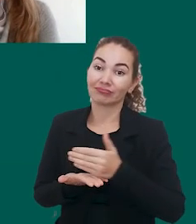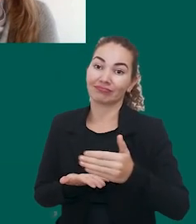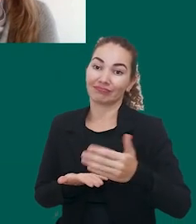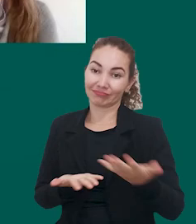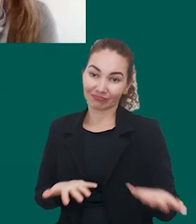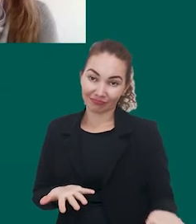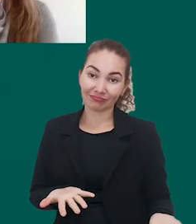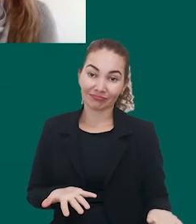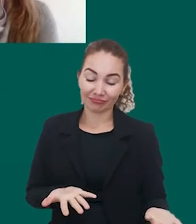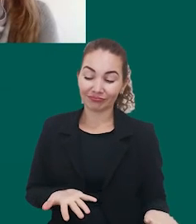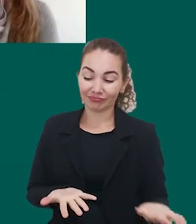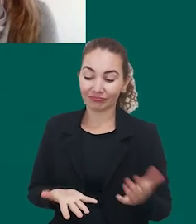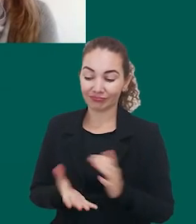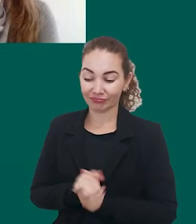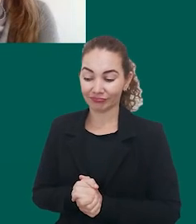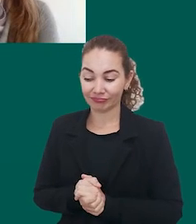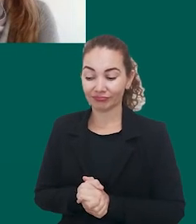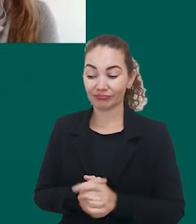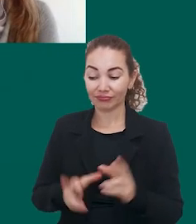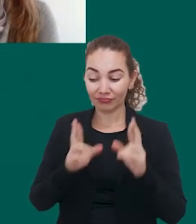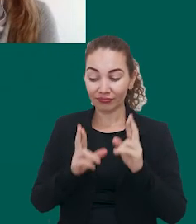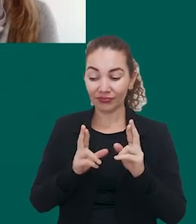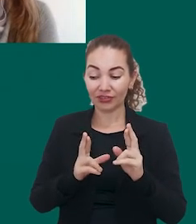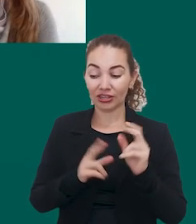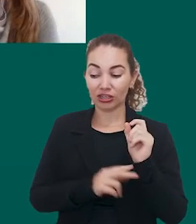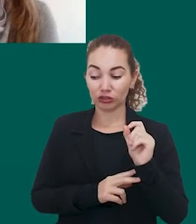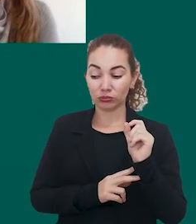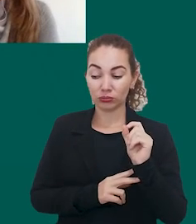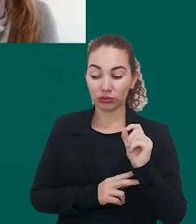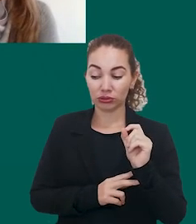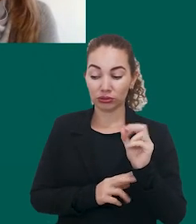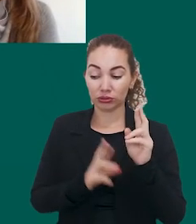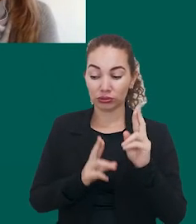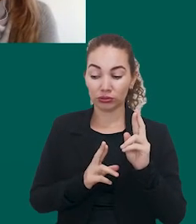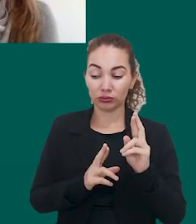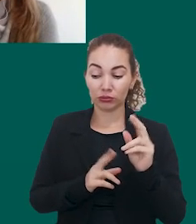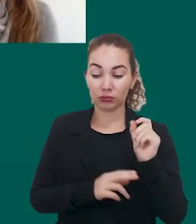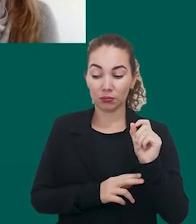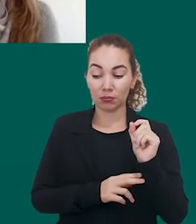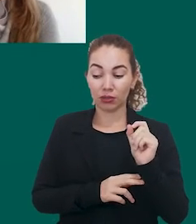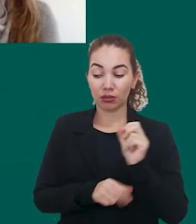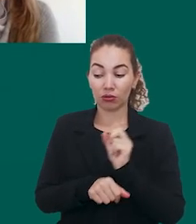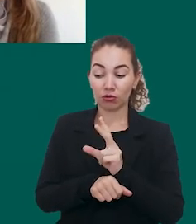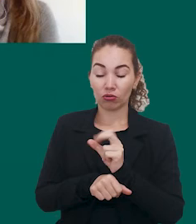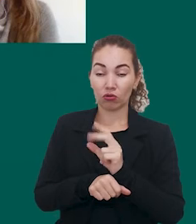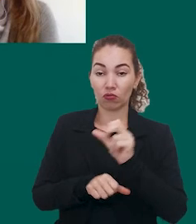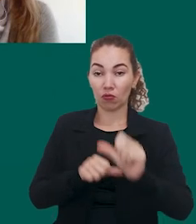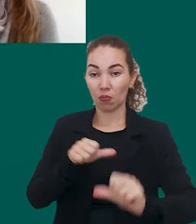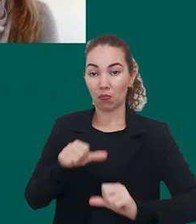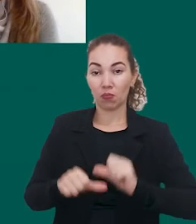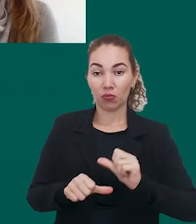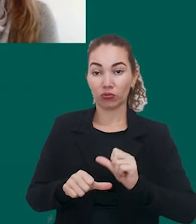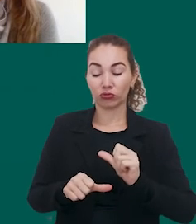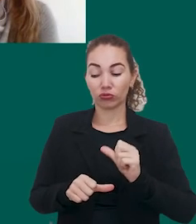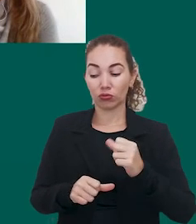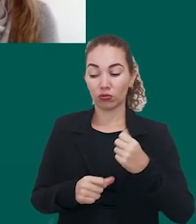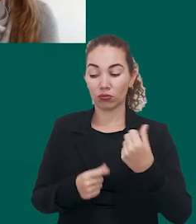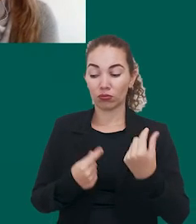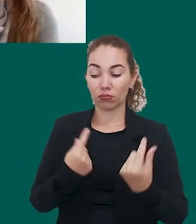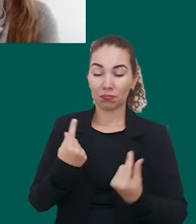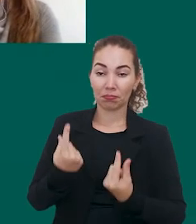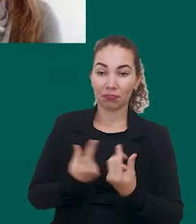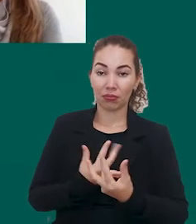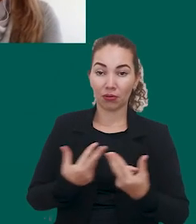do que a gente imagina. Eu espero que isso se resolva, né? Eu espero que, da mesma forma que esse vírus mudou para algumas variantes que parecem ser